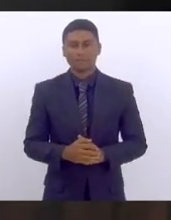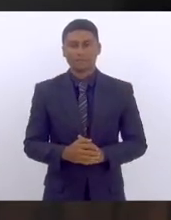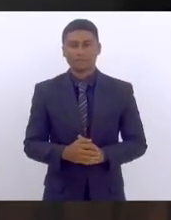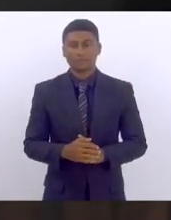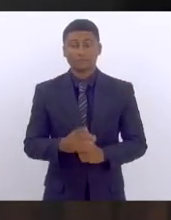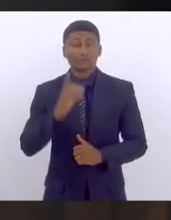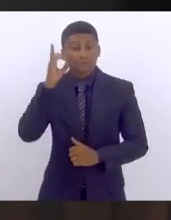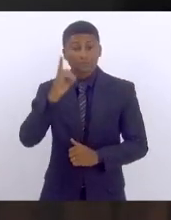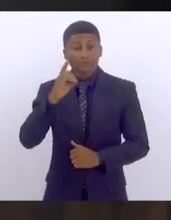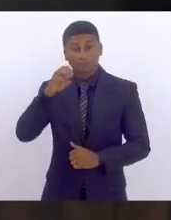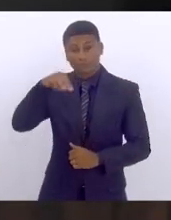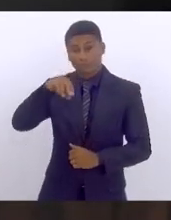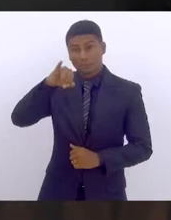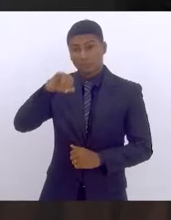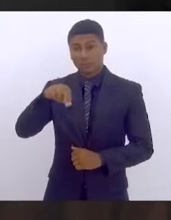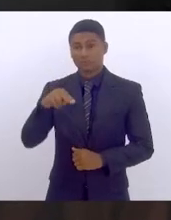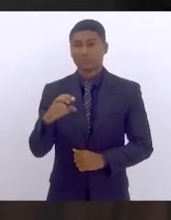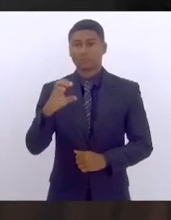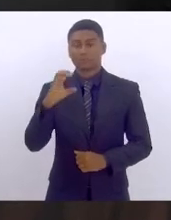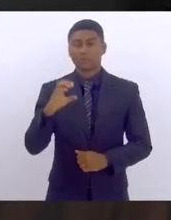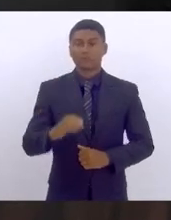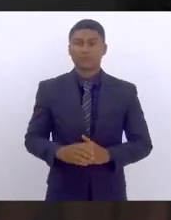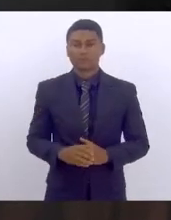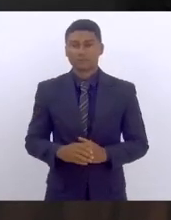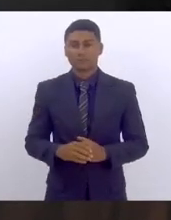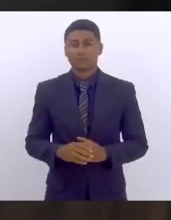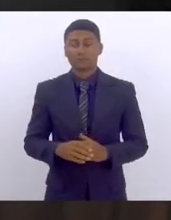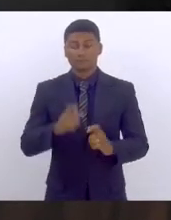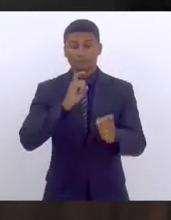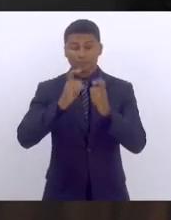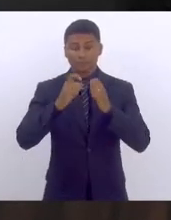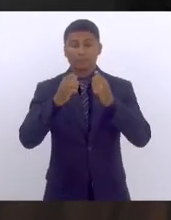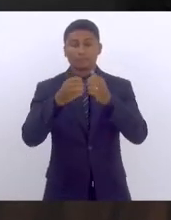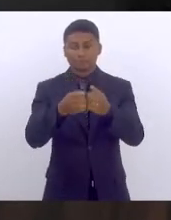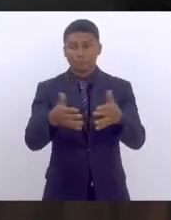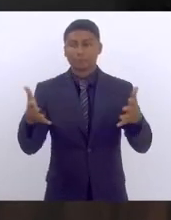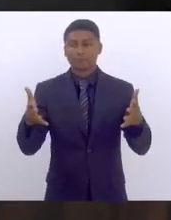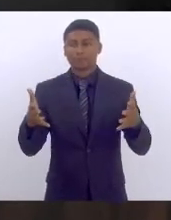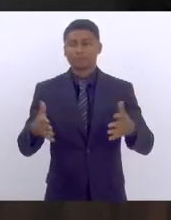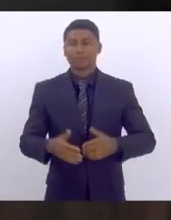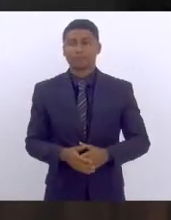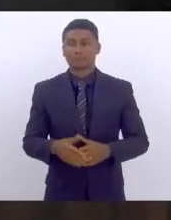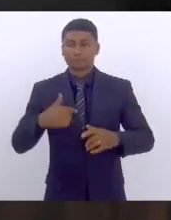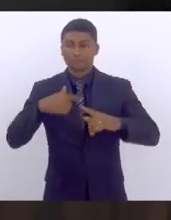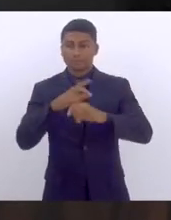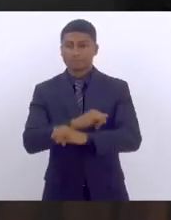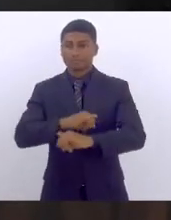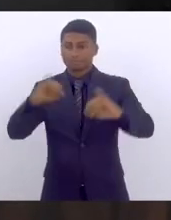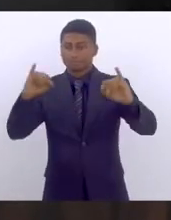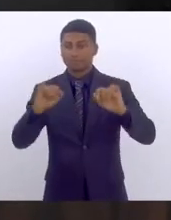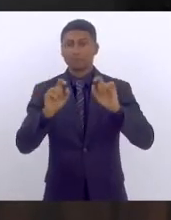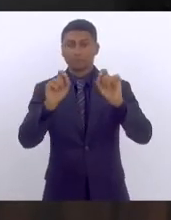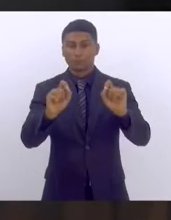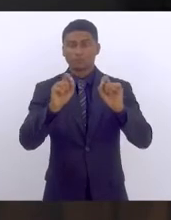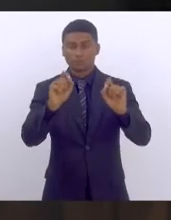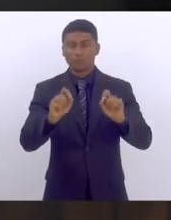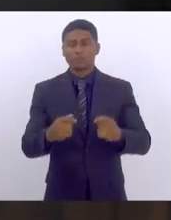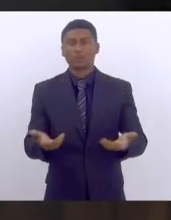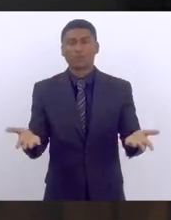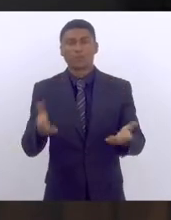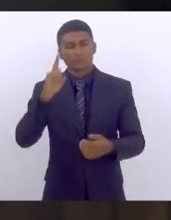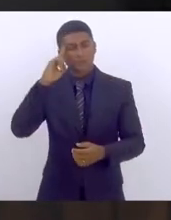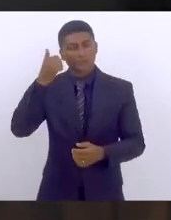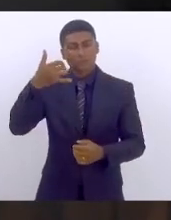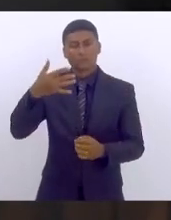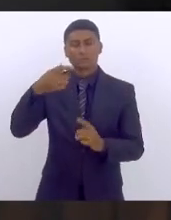deputado Carlos Mink, está reaberta a sessão. Anuncio sessão ordinária do dia